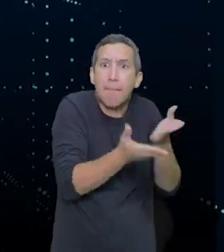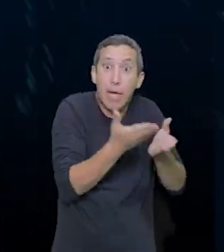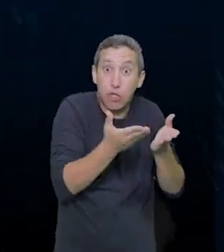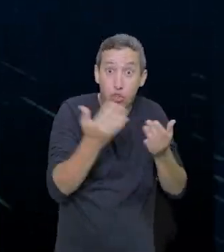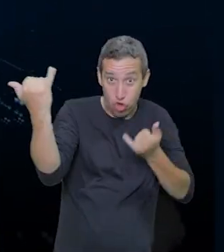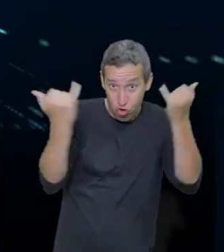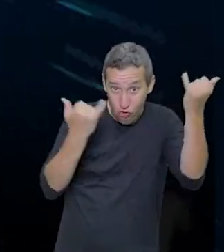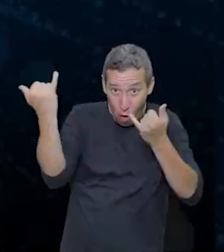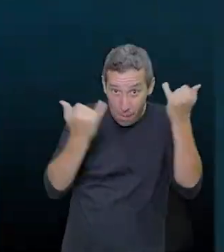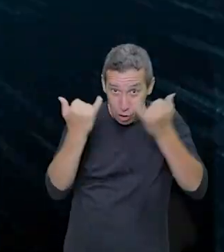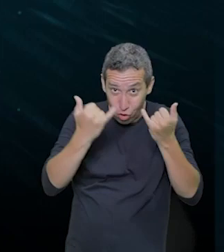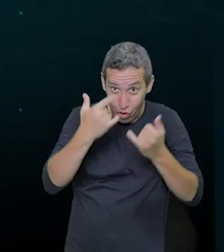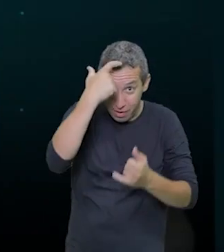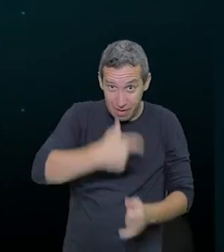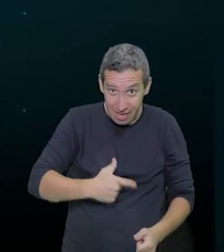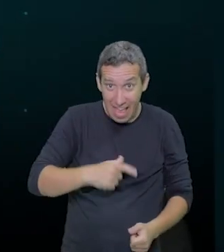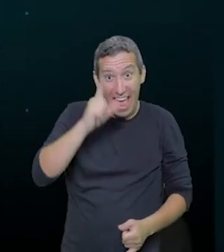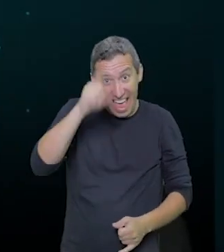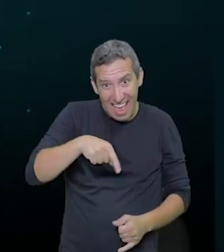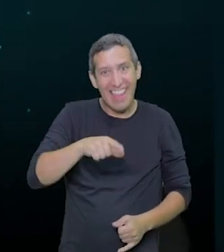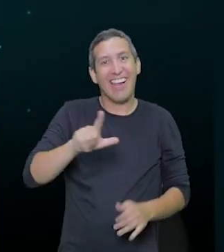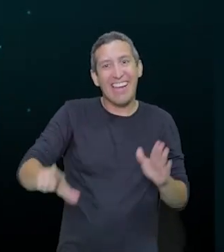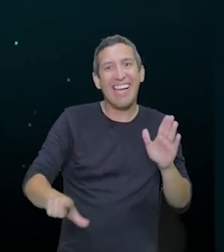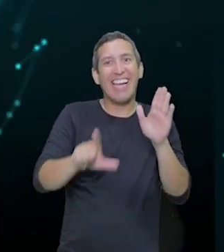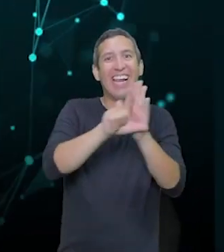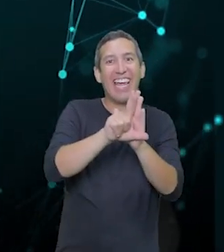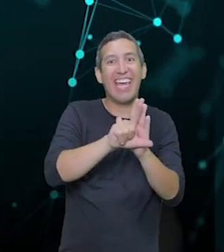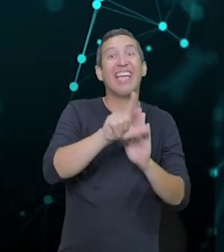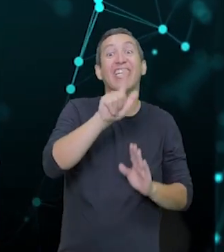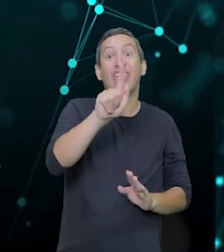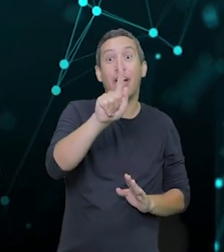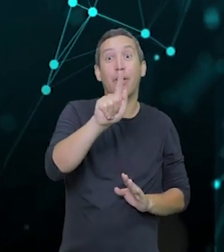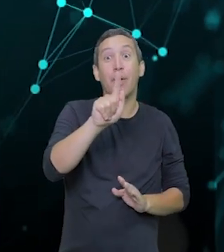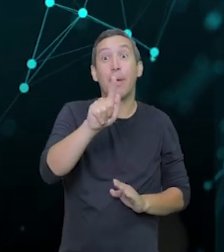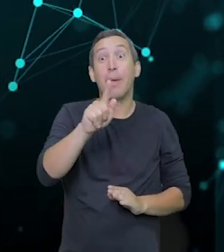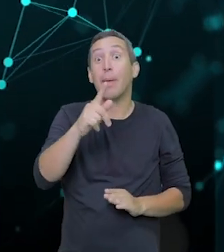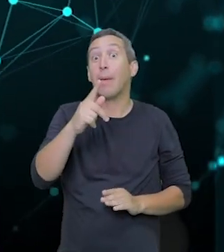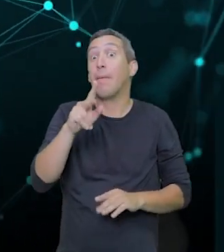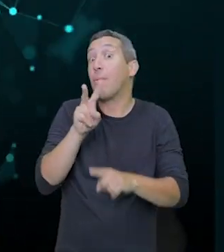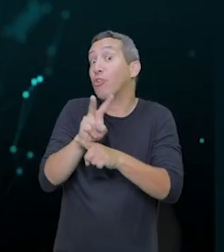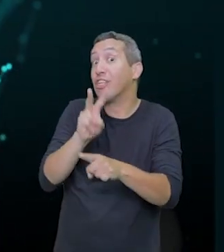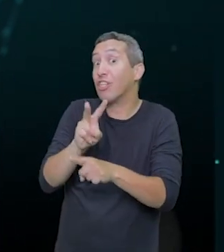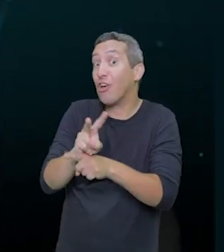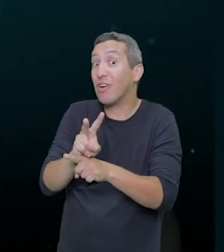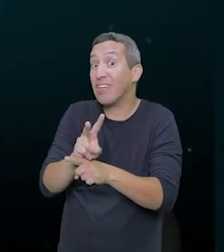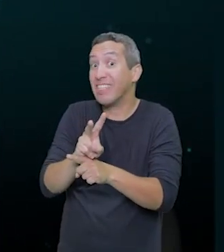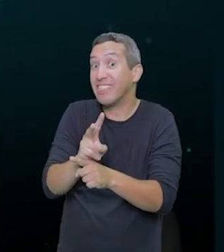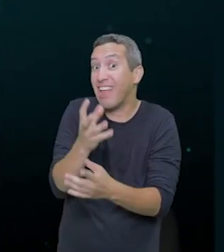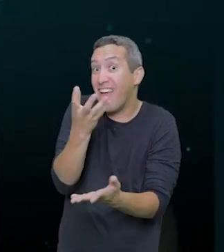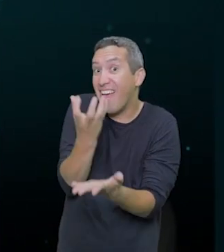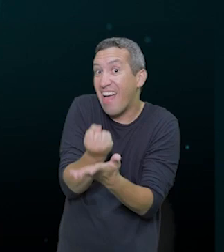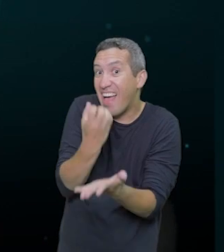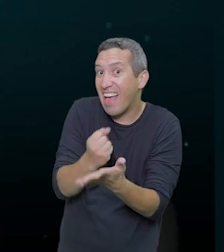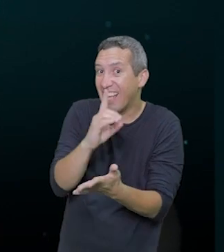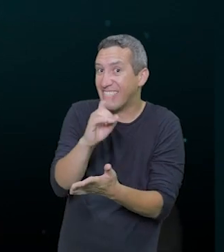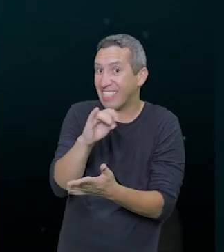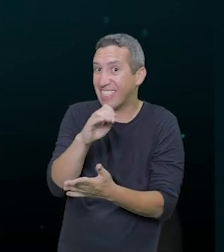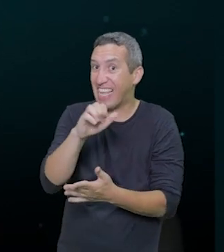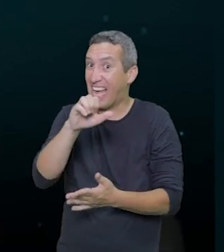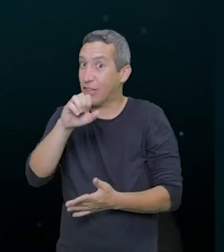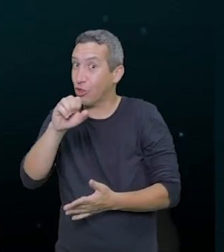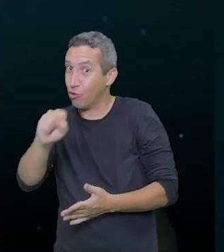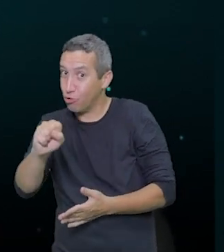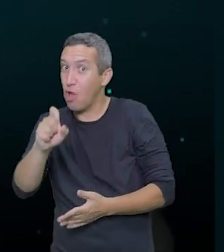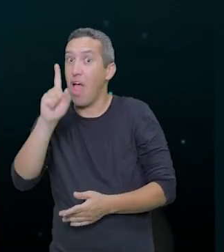informações pessoais? Estamos falando da Lei Geral de Proteção de Dados, ou simplesmente LGPD, que